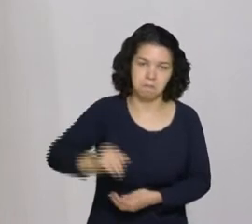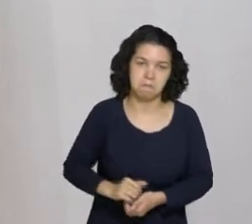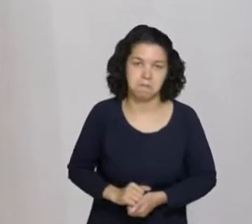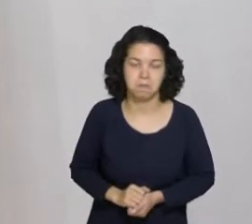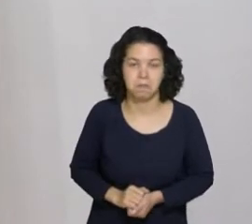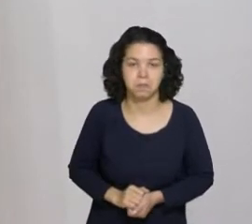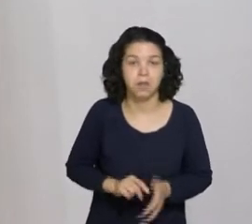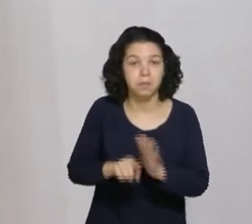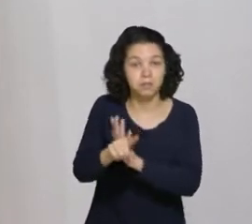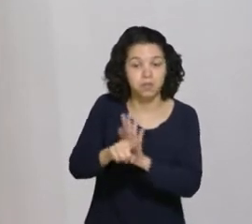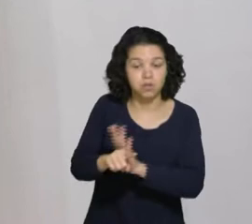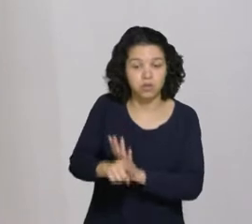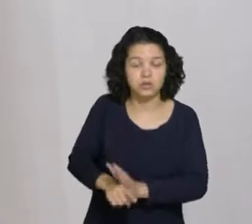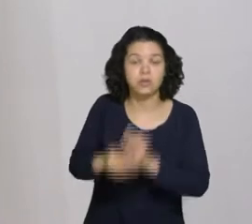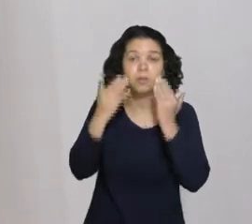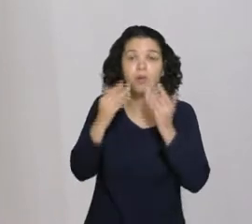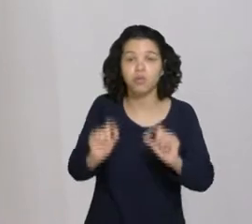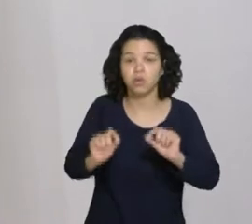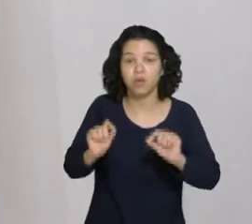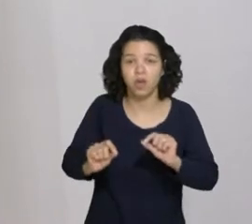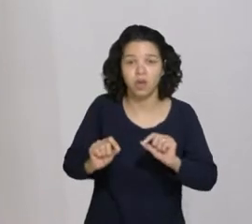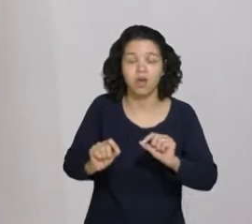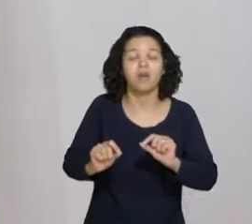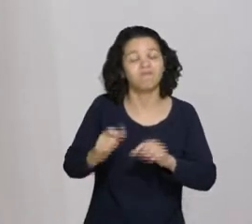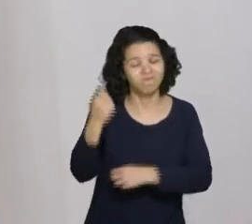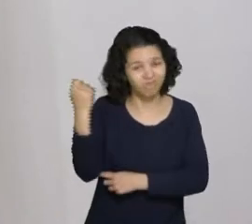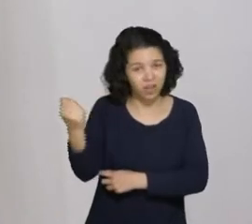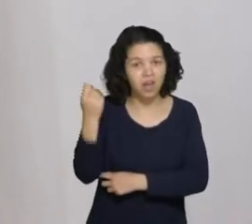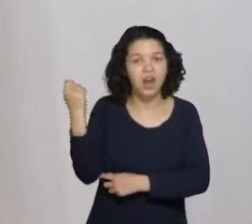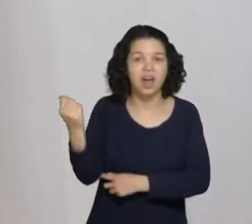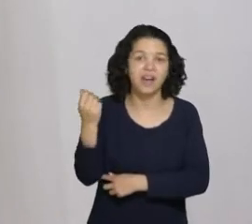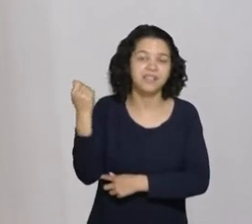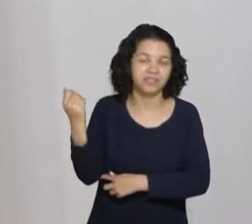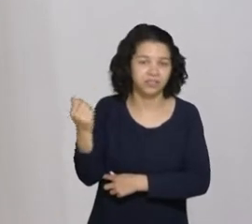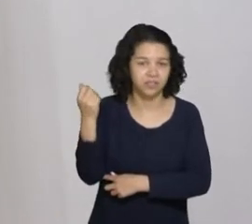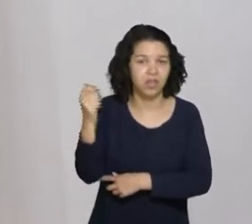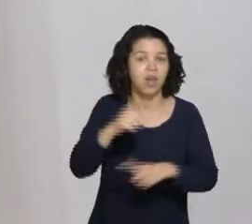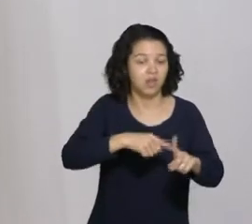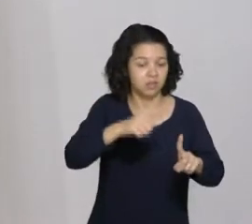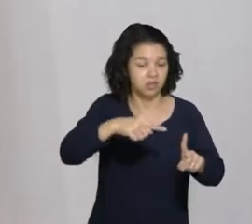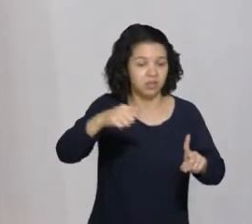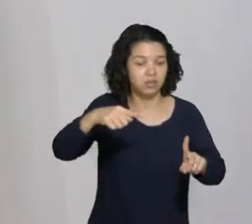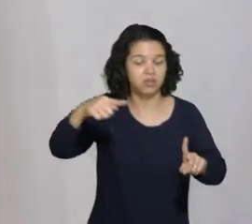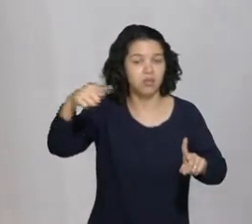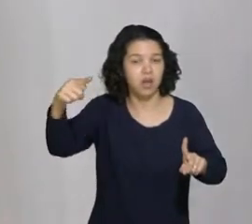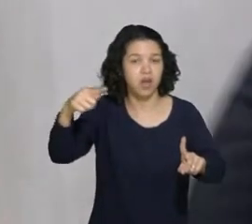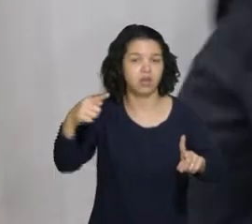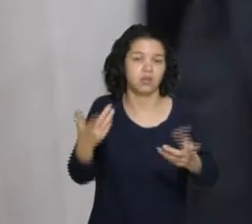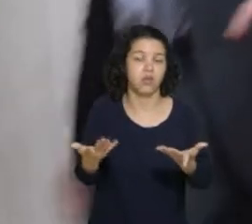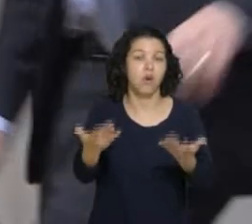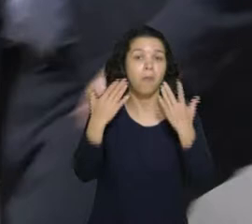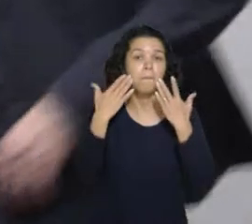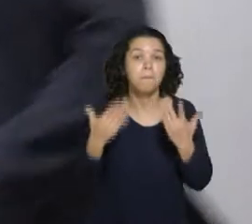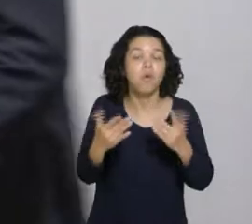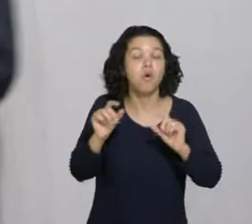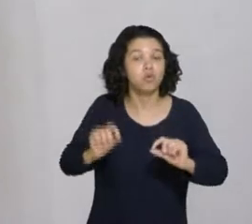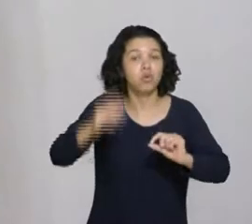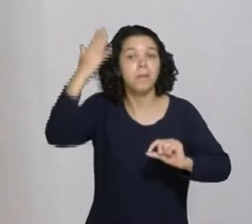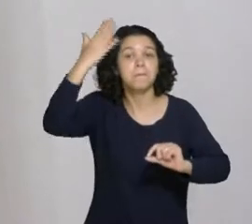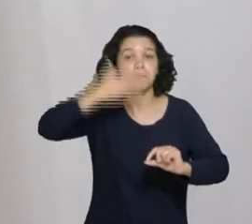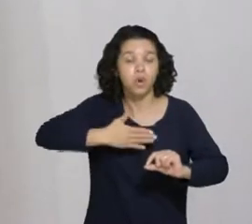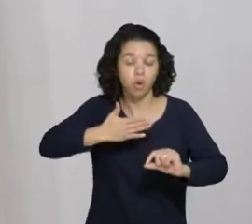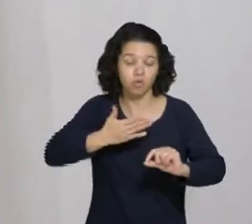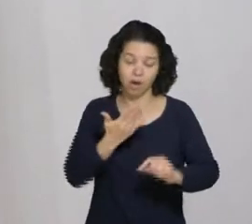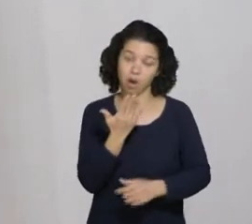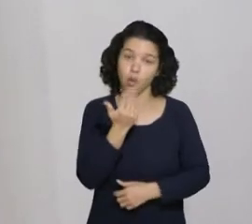pesquisas nos mostram a gravidade desse cenário os dados são alarmantes e constatam que a situação de